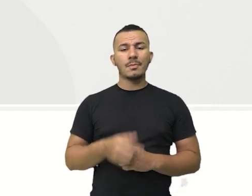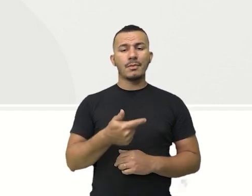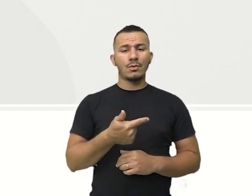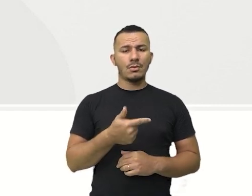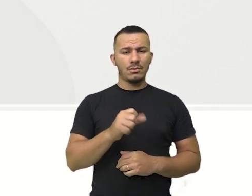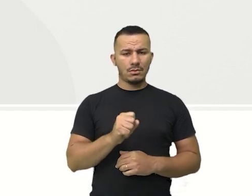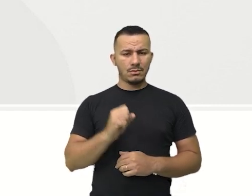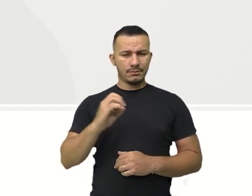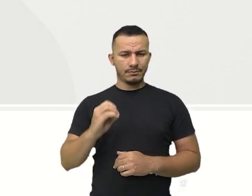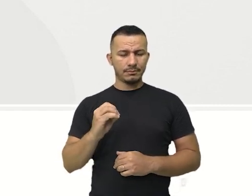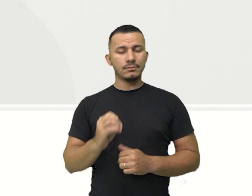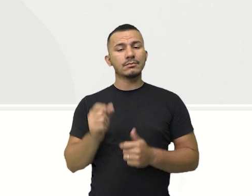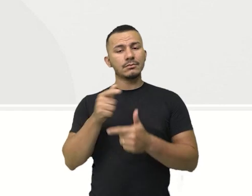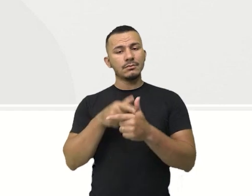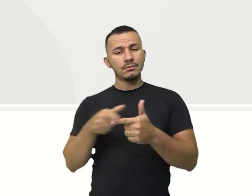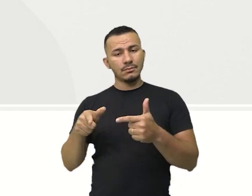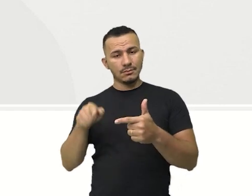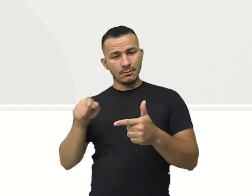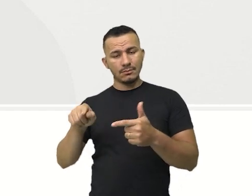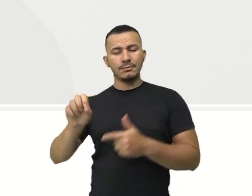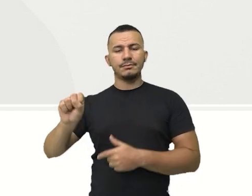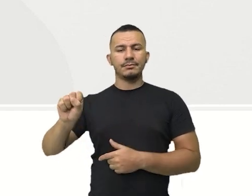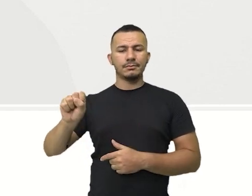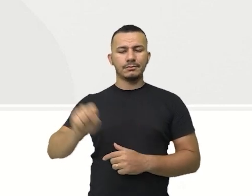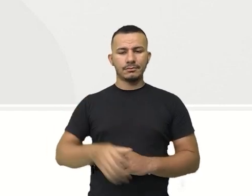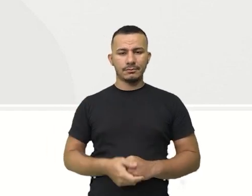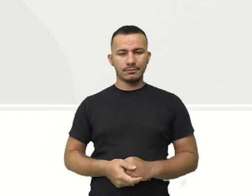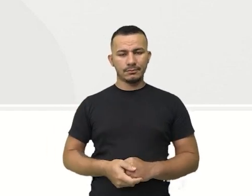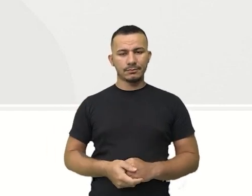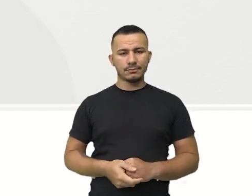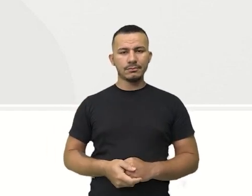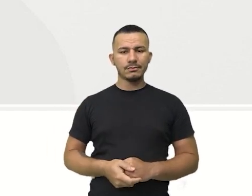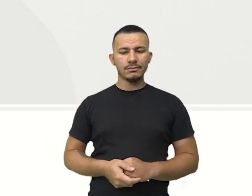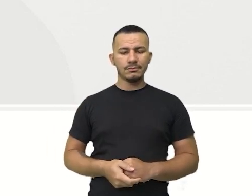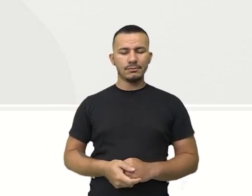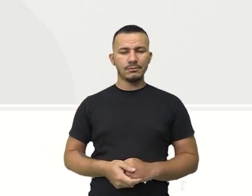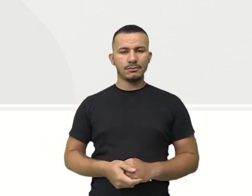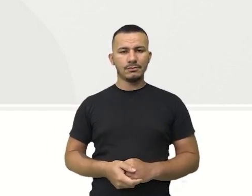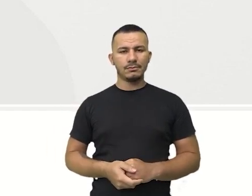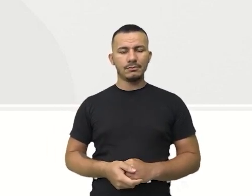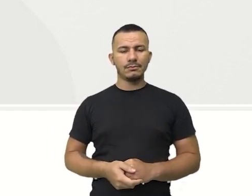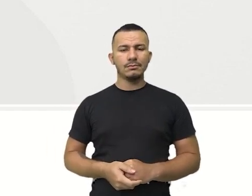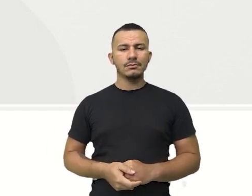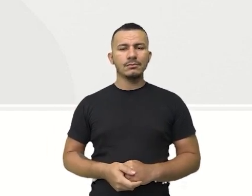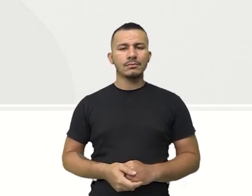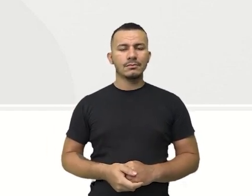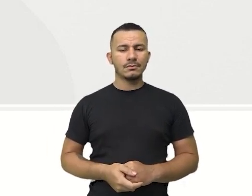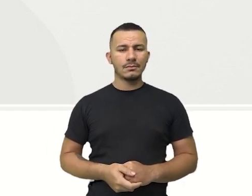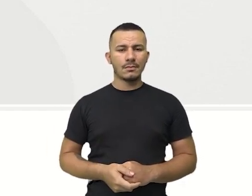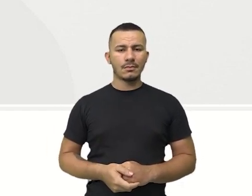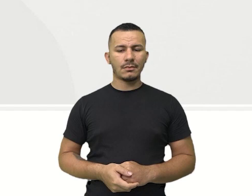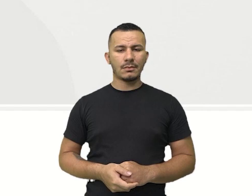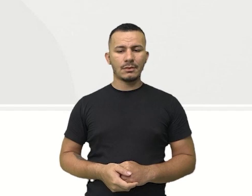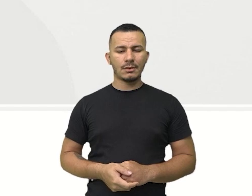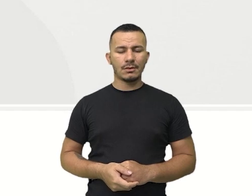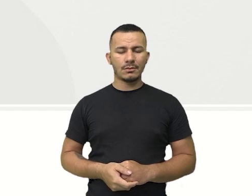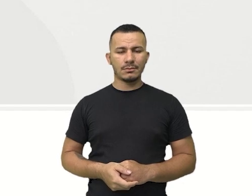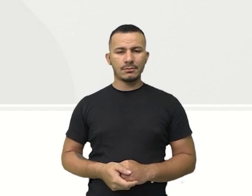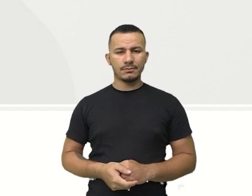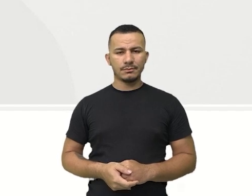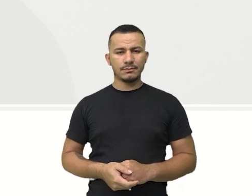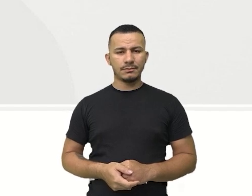280 dividido por 8. E aí, 2 não dá, claro, para dividir por 8. Vamos pegar,